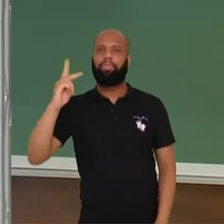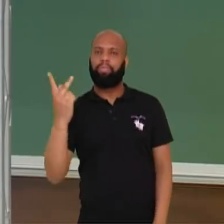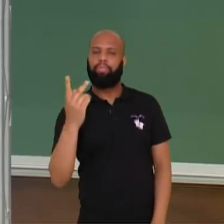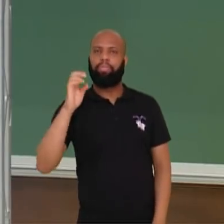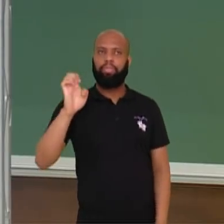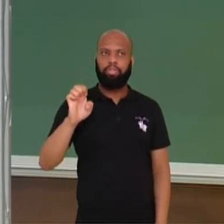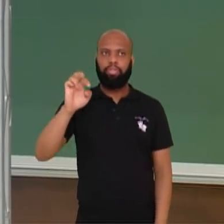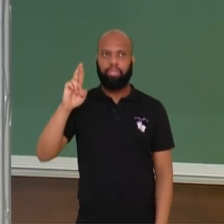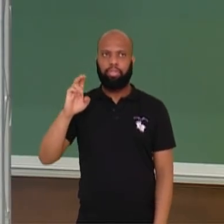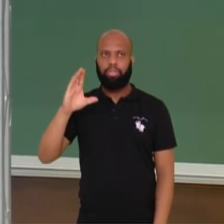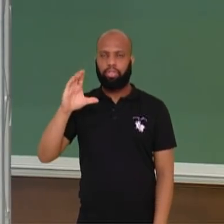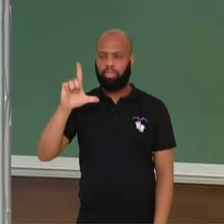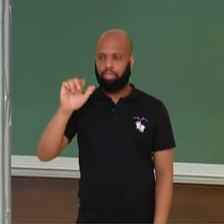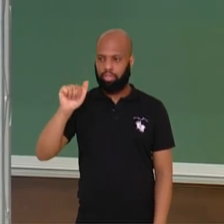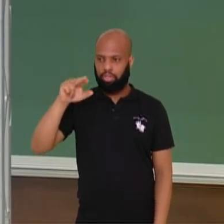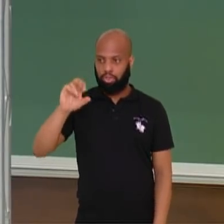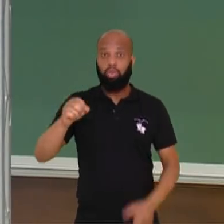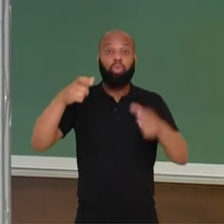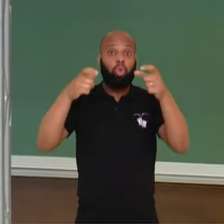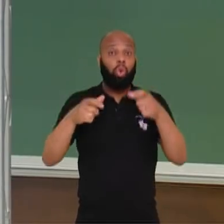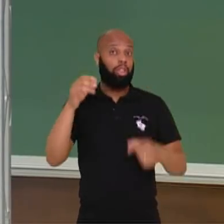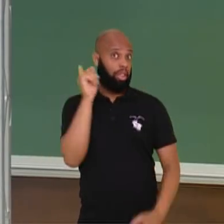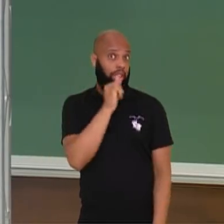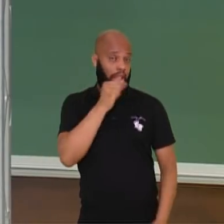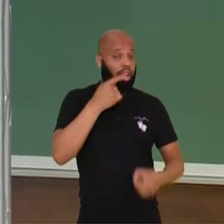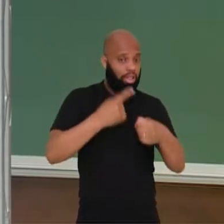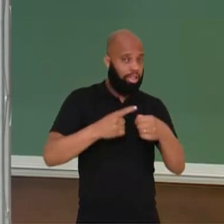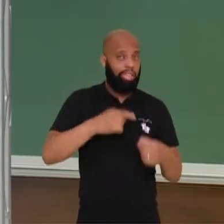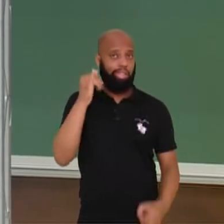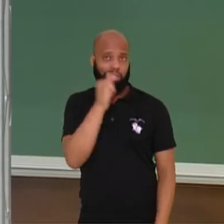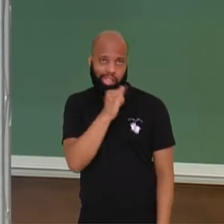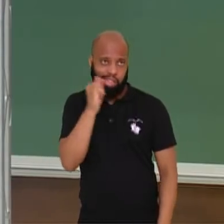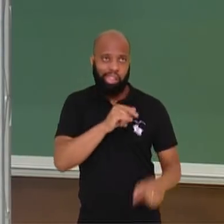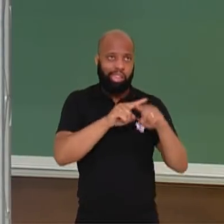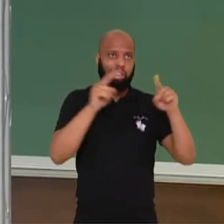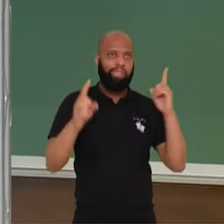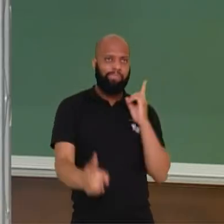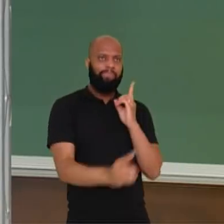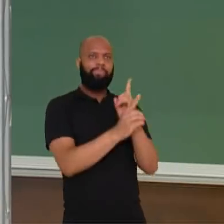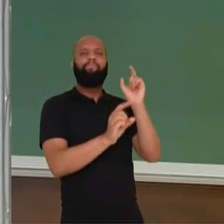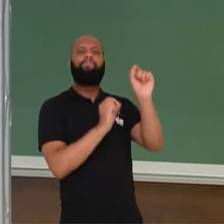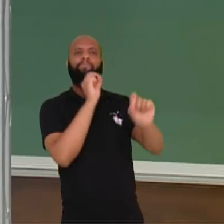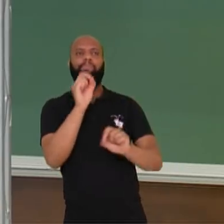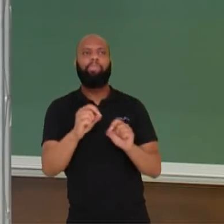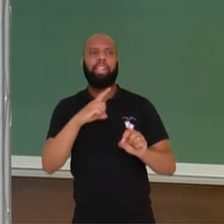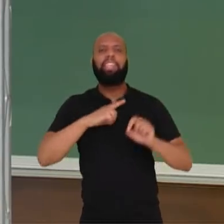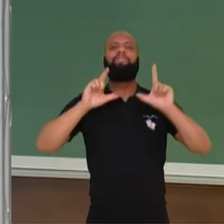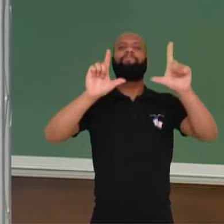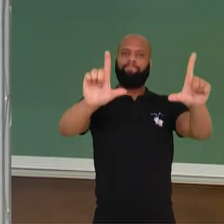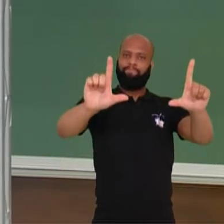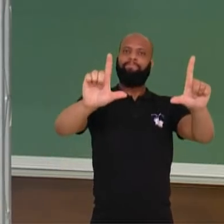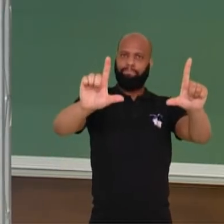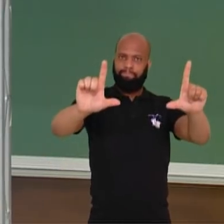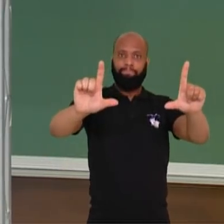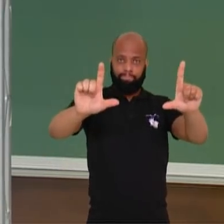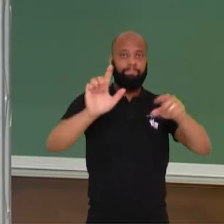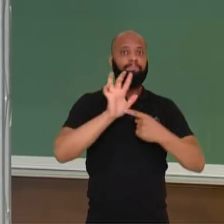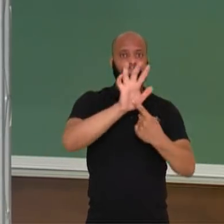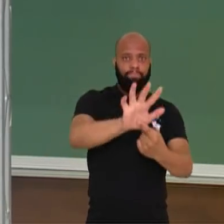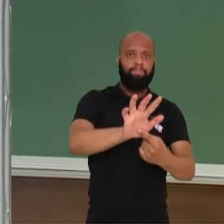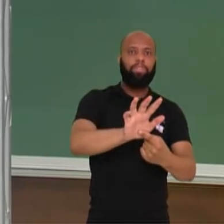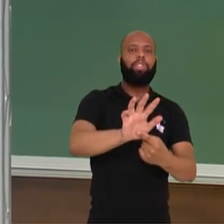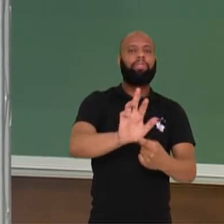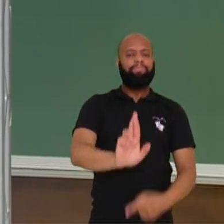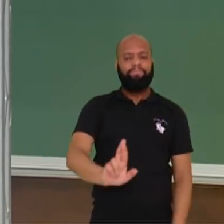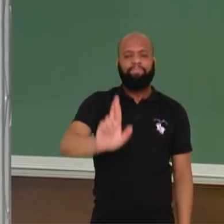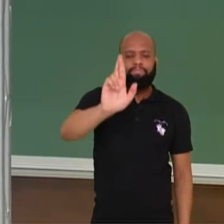é claro, nós vamos ver depois, não é uma cidade italiana, mas ali nós encontramos esse afresco, esse mural, representando a